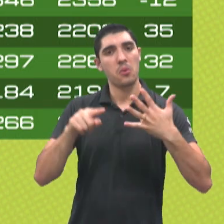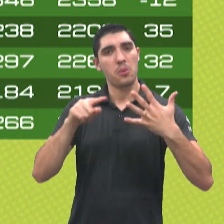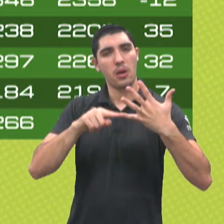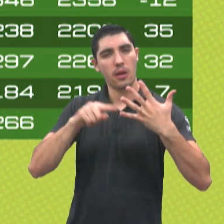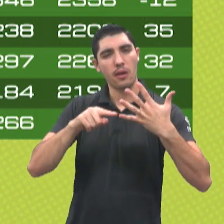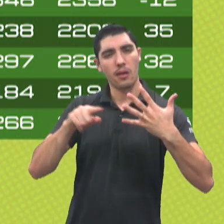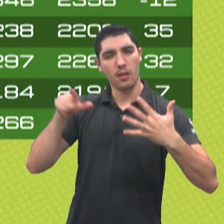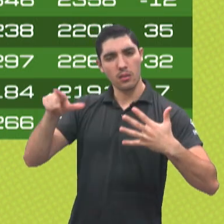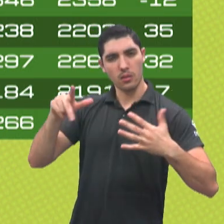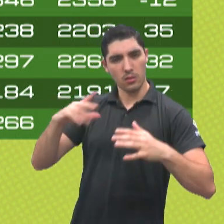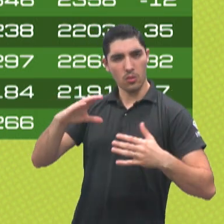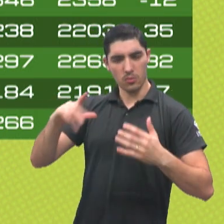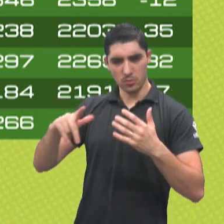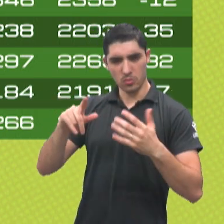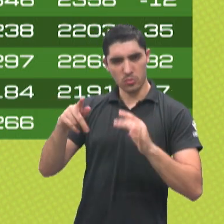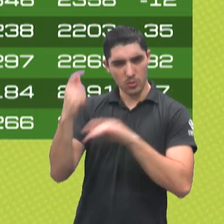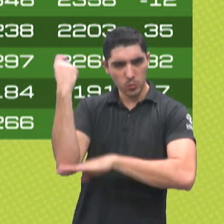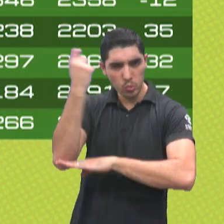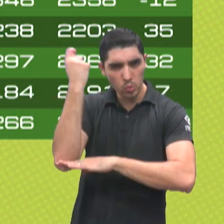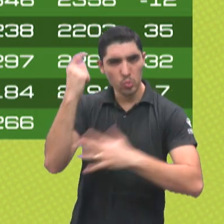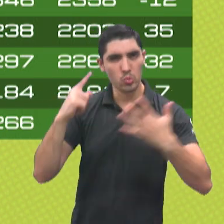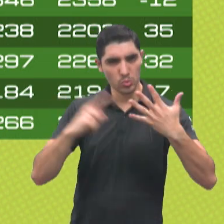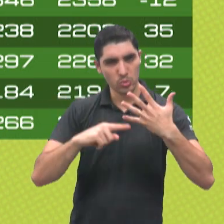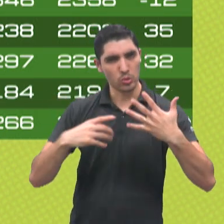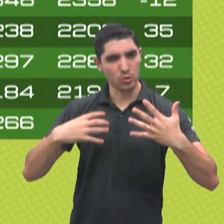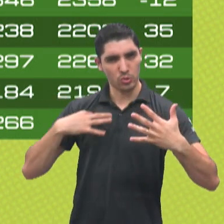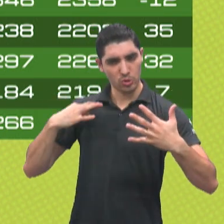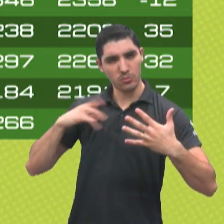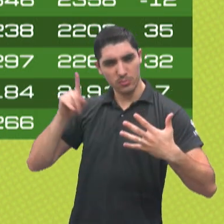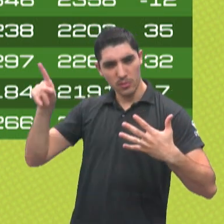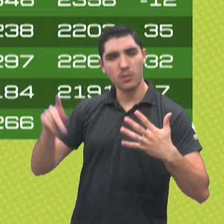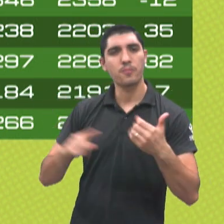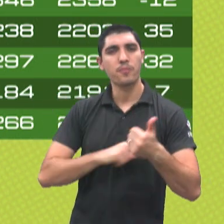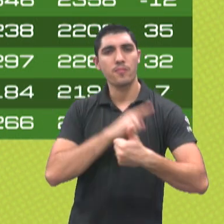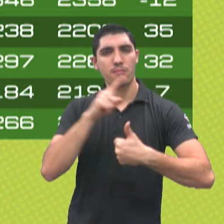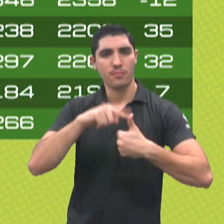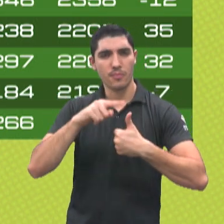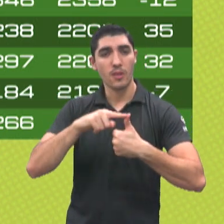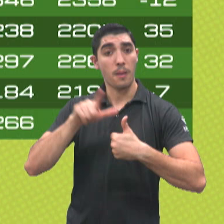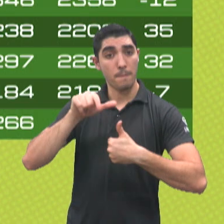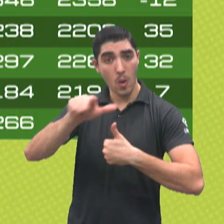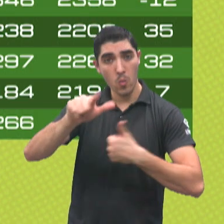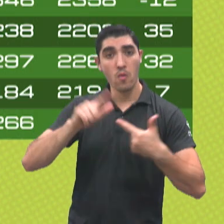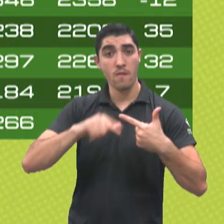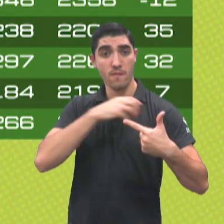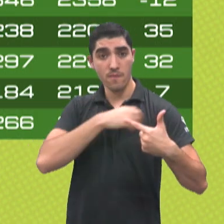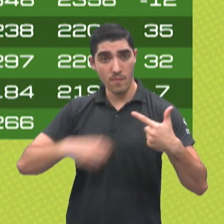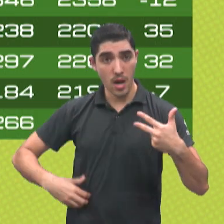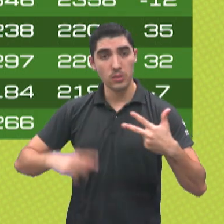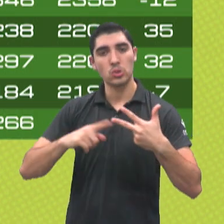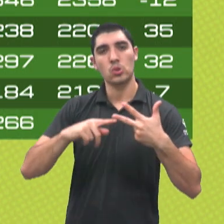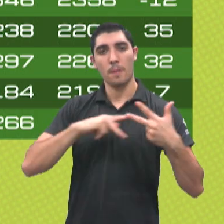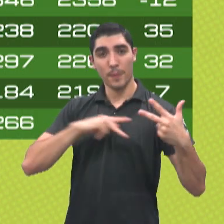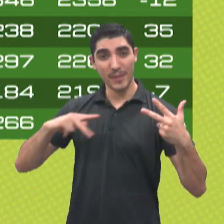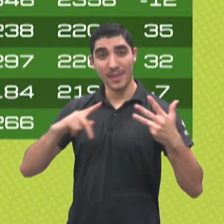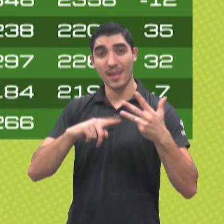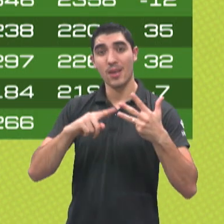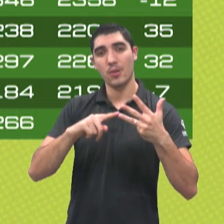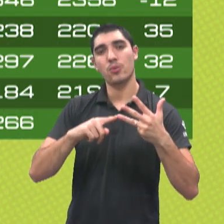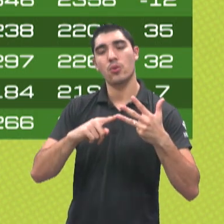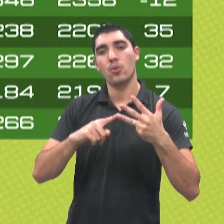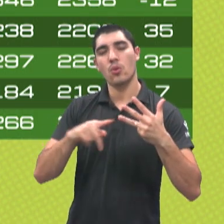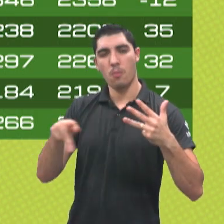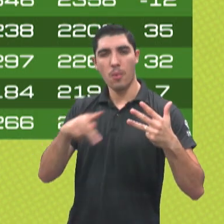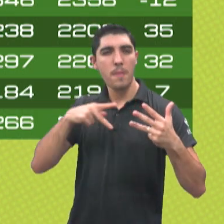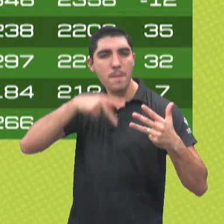10º colocado. Precisa da vitória para de repente chegar aqui, nos 8 primeiros, para pelo menos ir garantindo aí vantagem nos playoffs. São